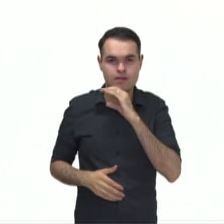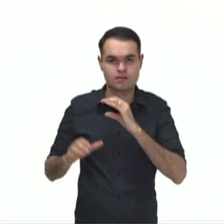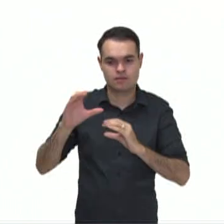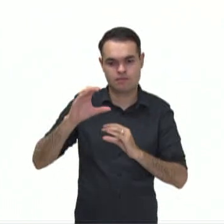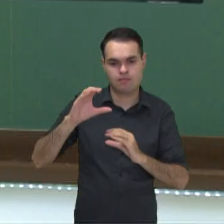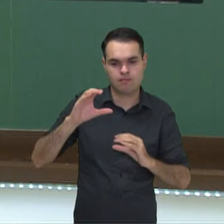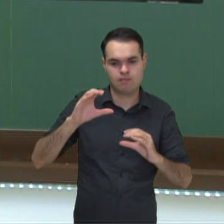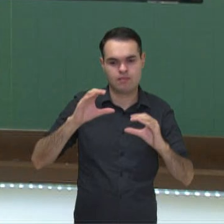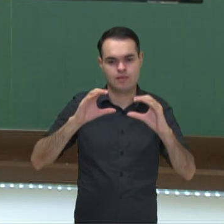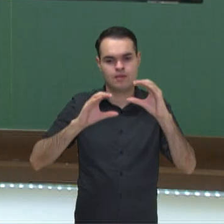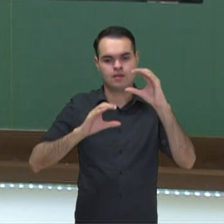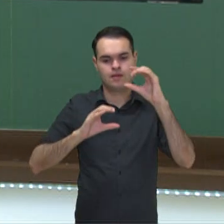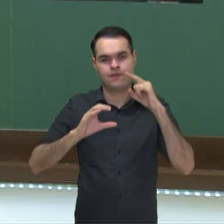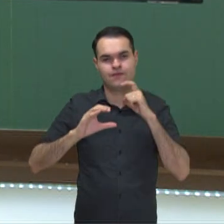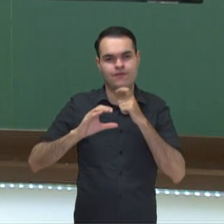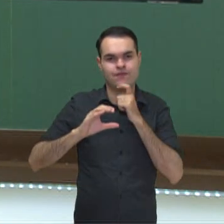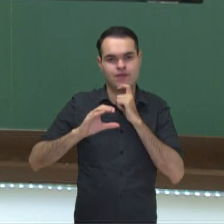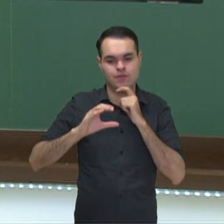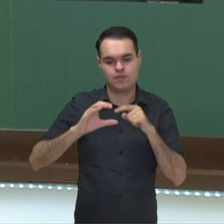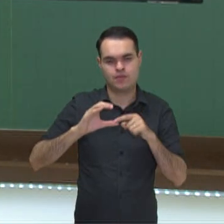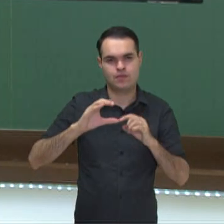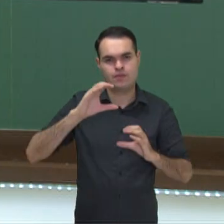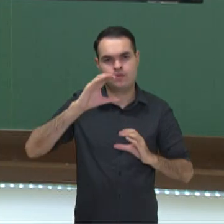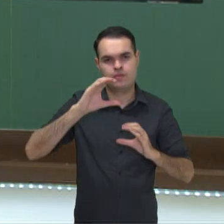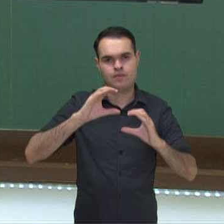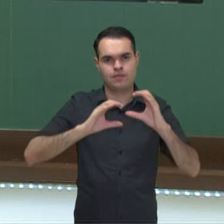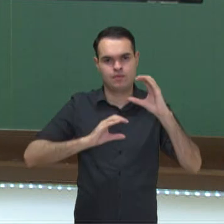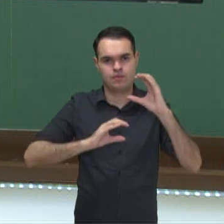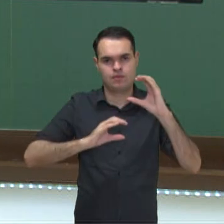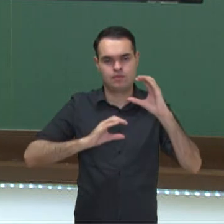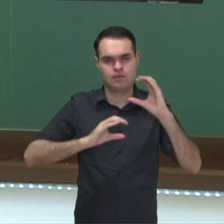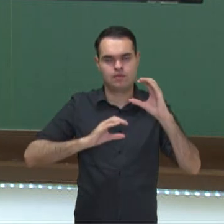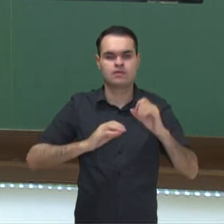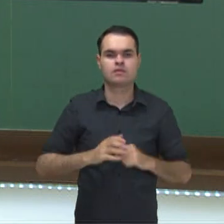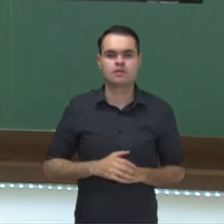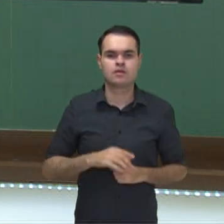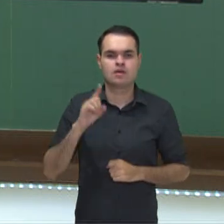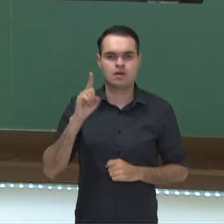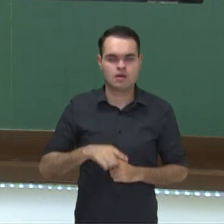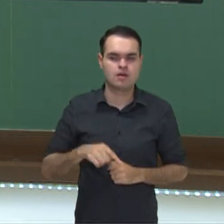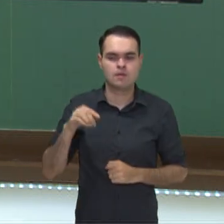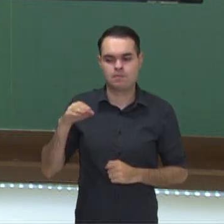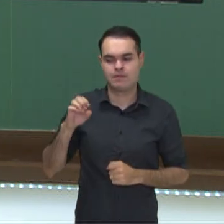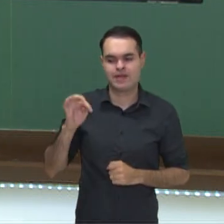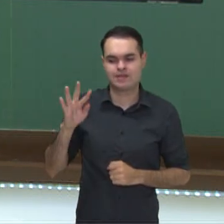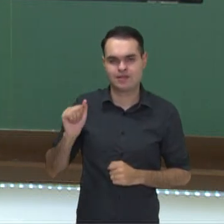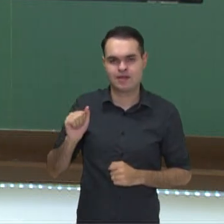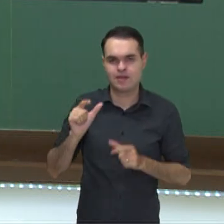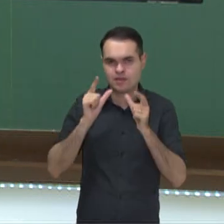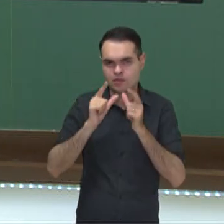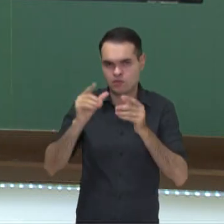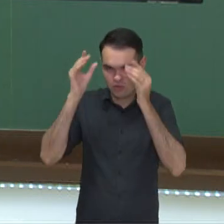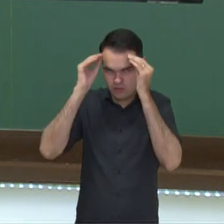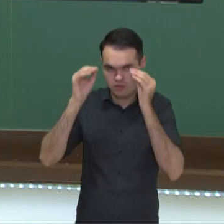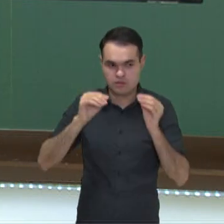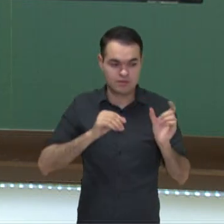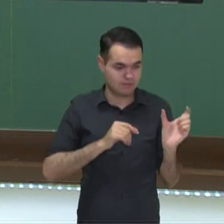frio desce. Então, uma linguagem mais simples. O ou seja é uma metalinguagem. Nós temos uma explicação na